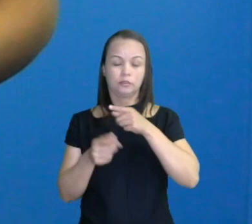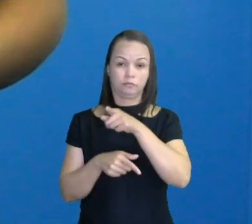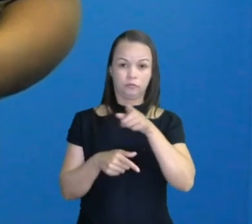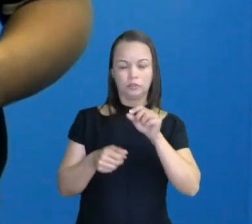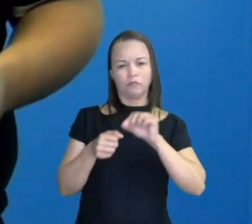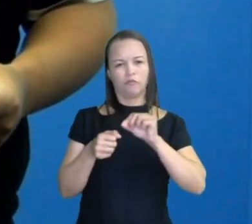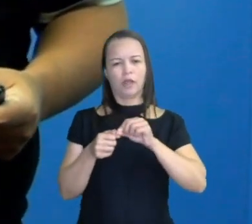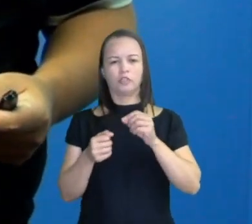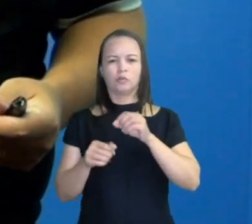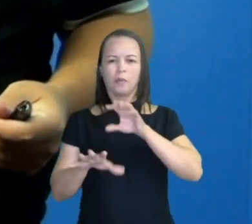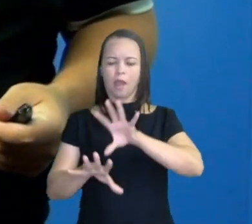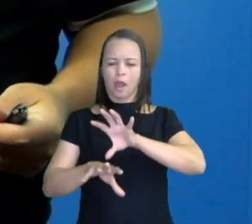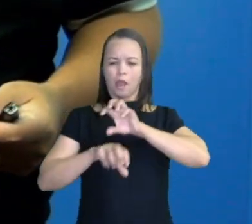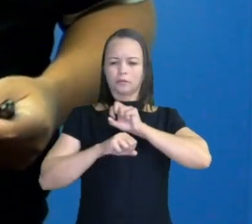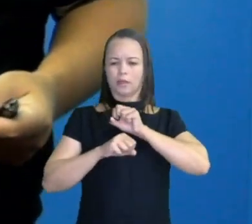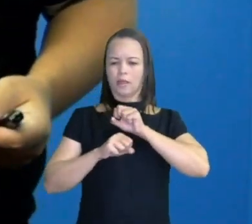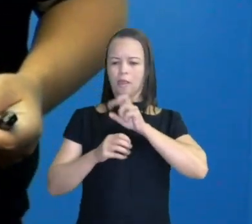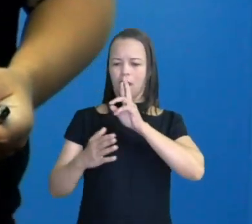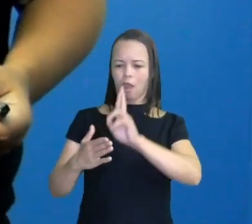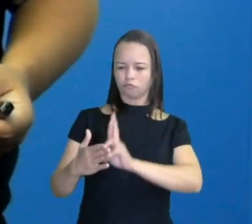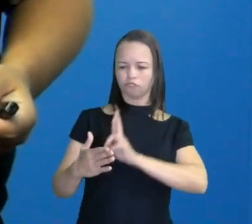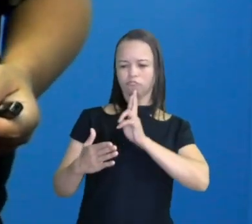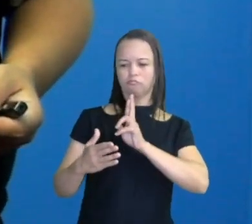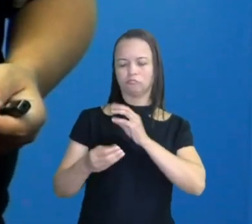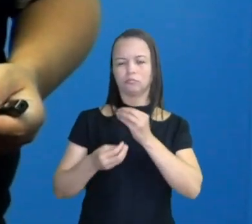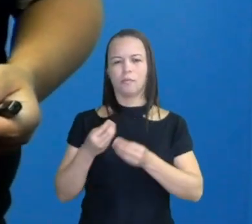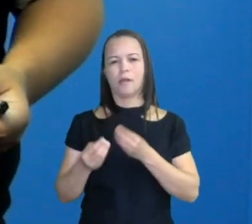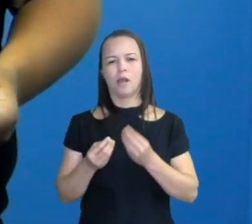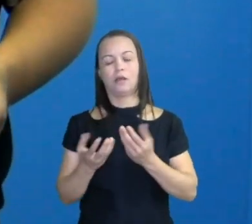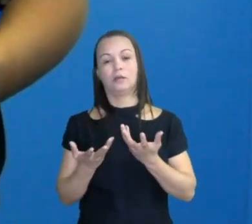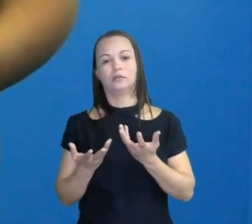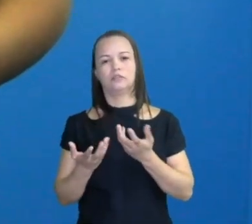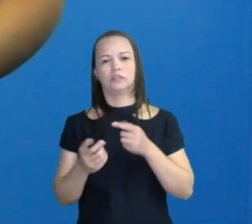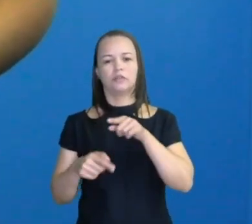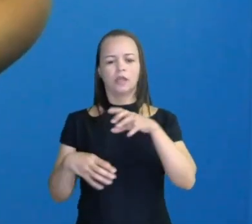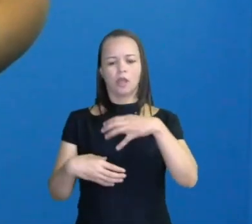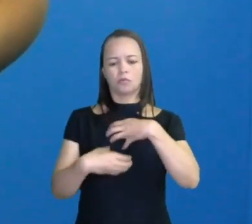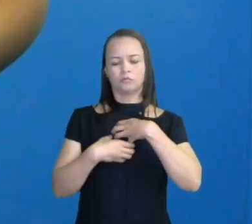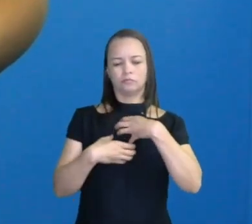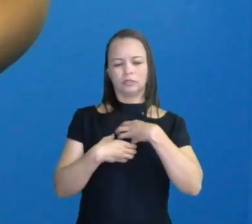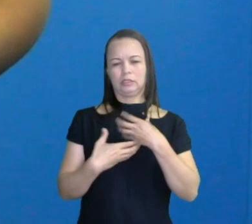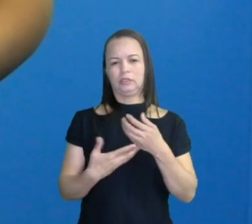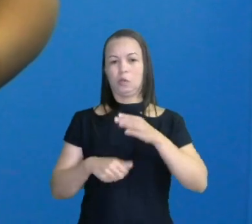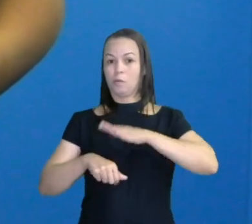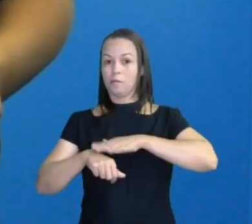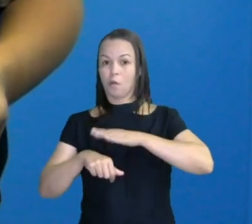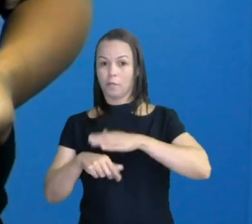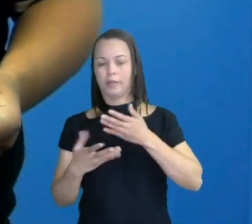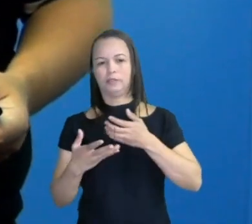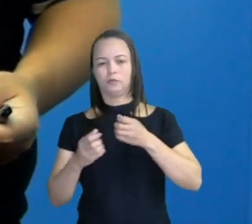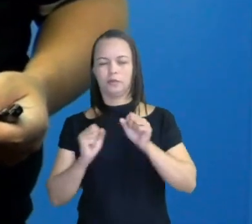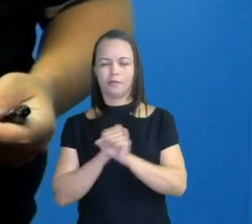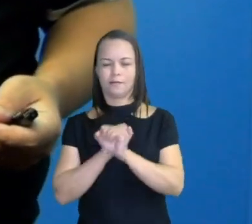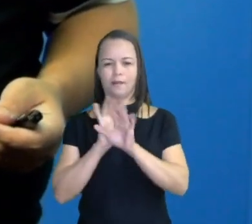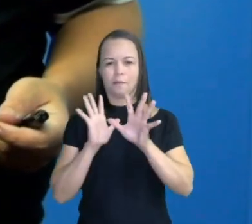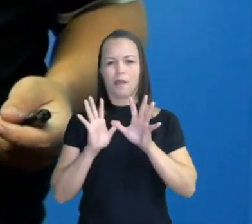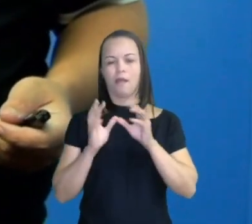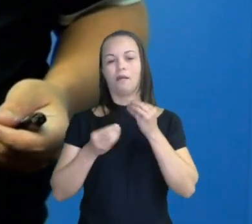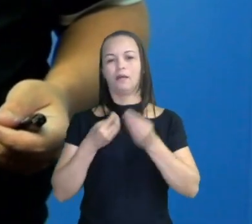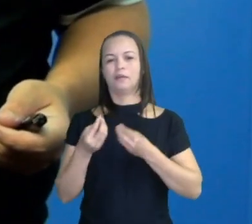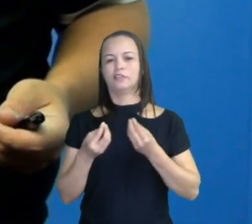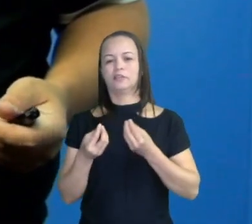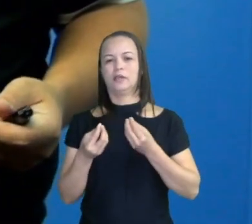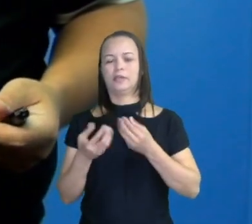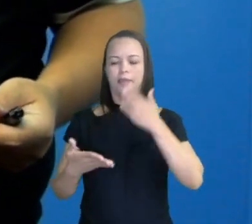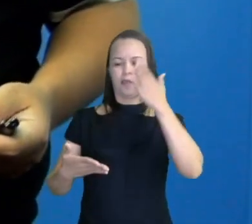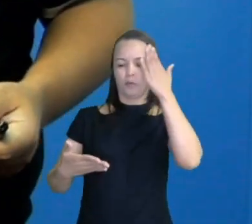faz para obter as respostas, né? Você vai ter todo um sentido. É nesse momento que a mágica acontece, que é